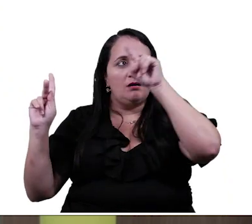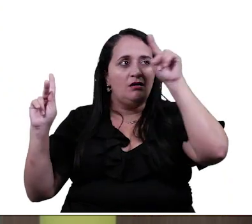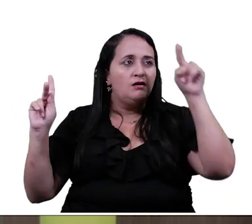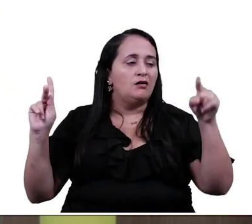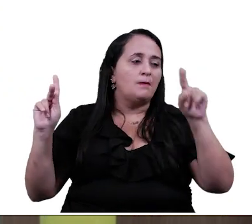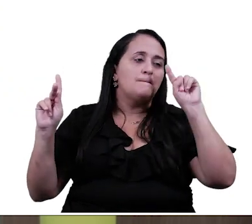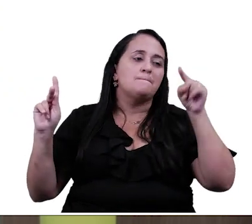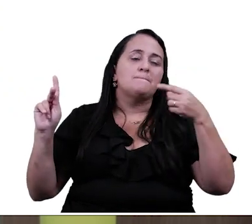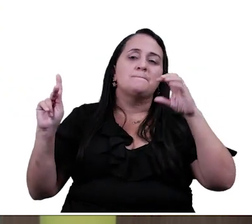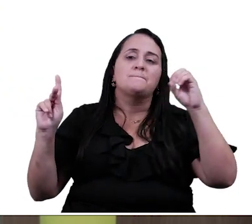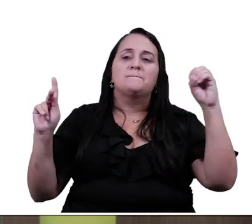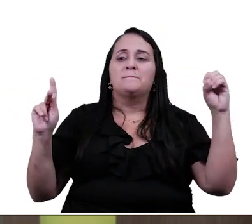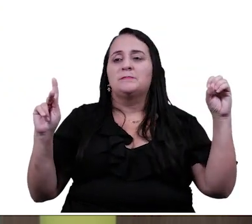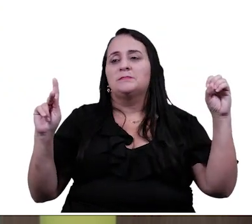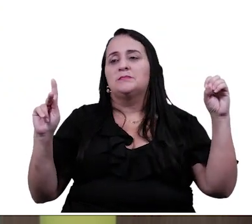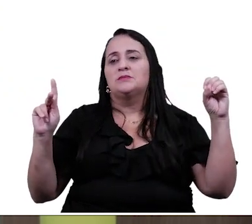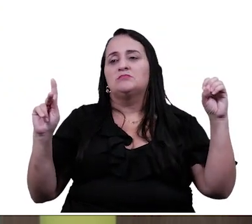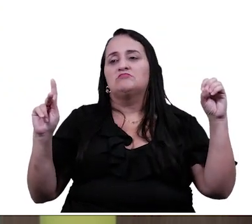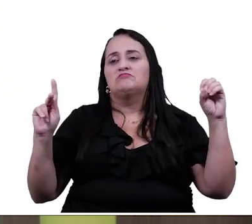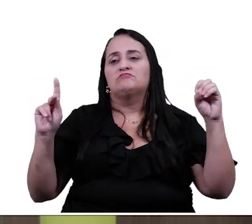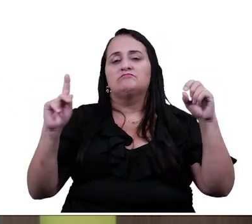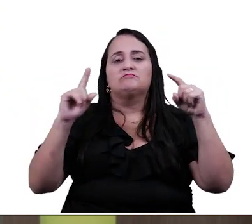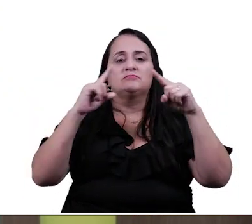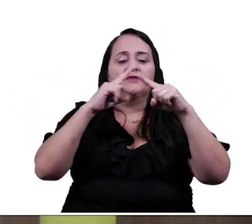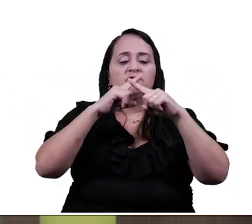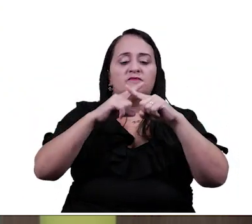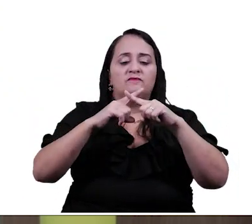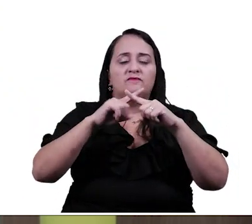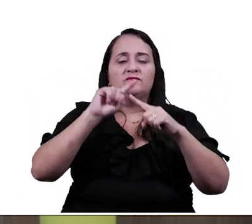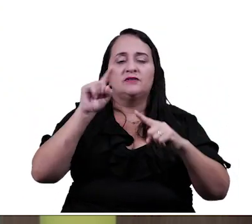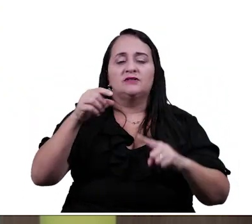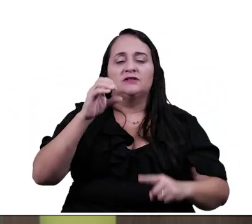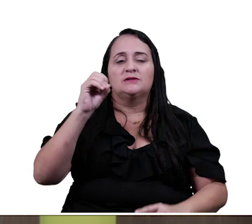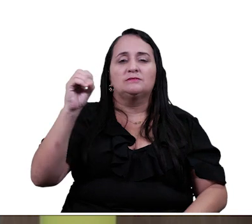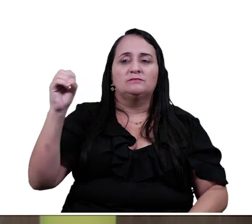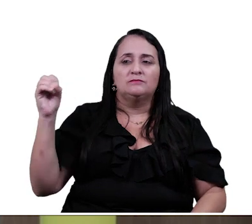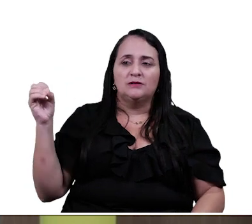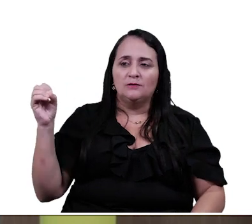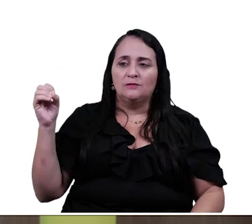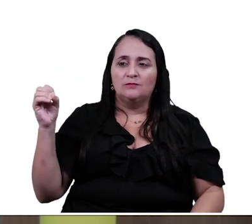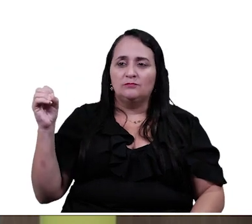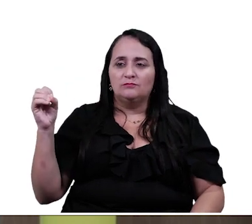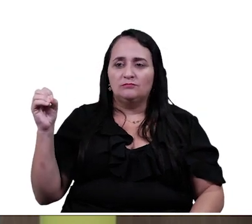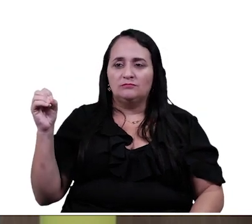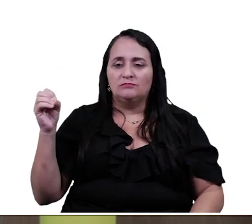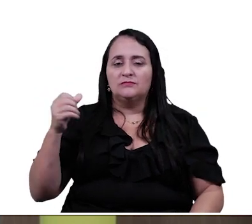uma multiplicação ligeira. 1 vezes 1.000 para dar